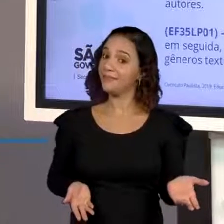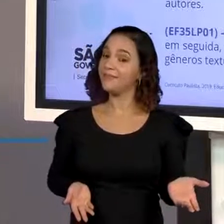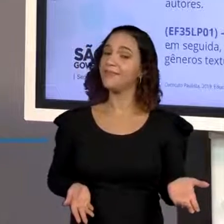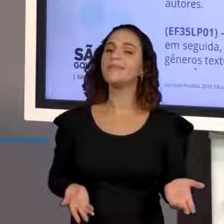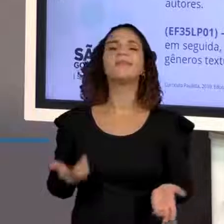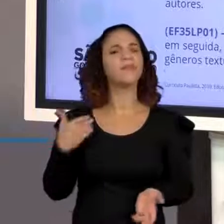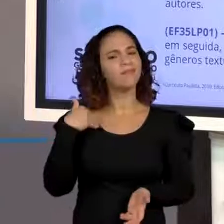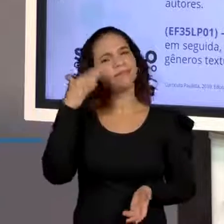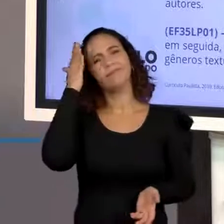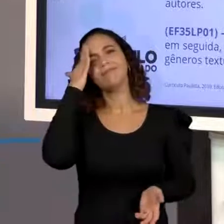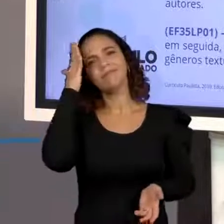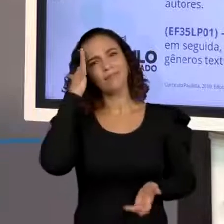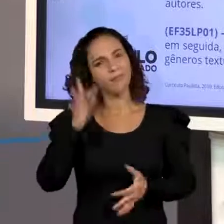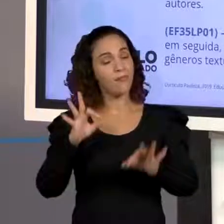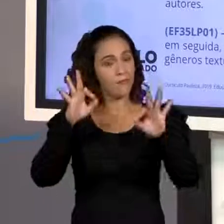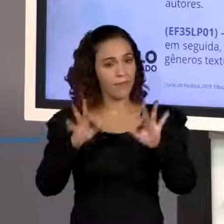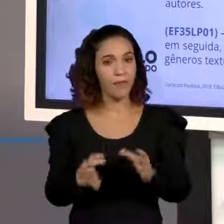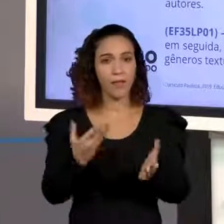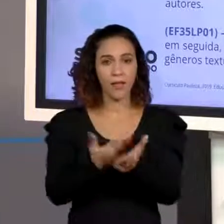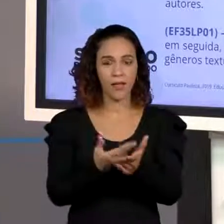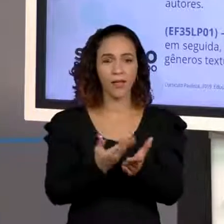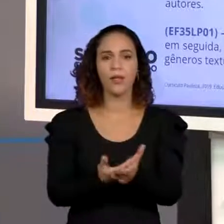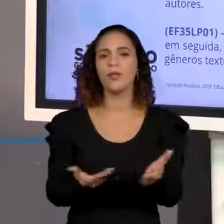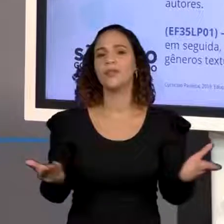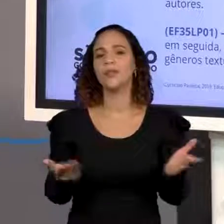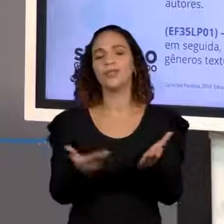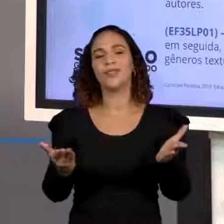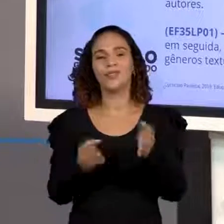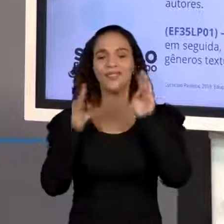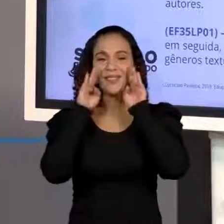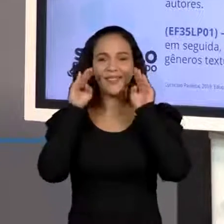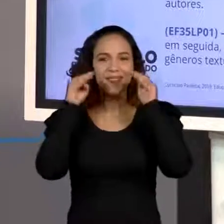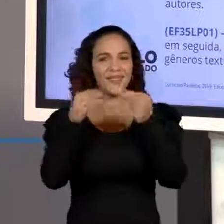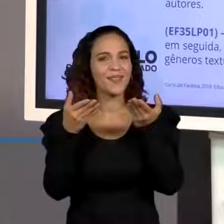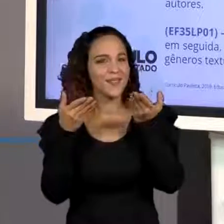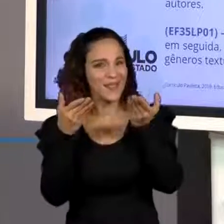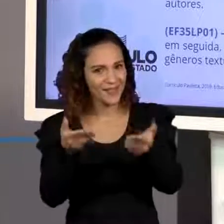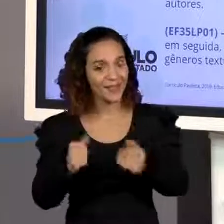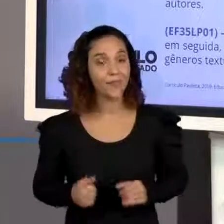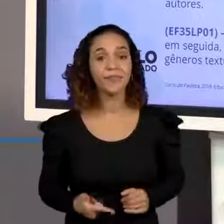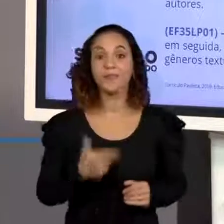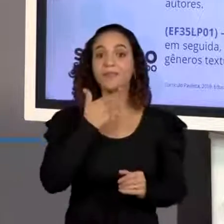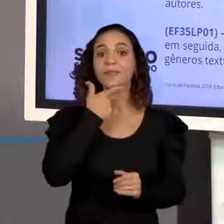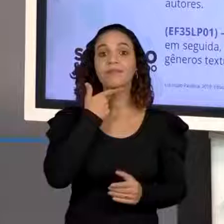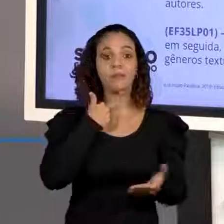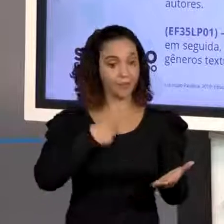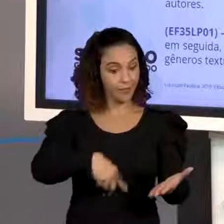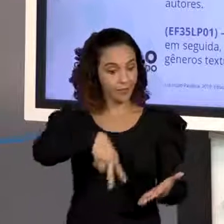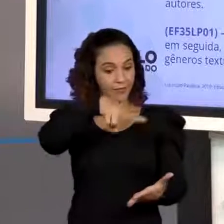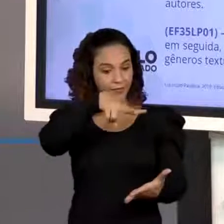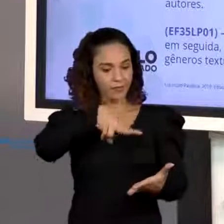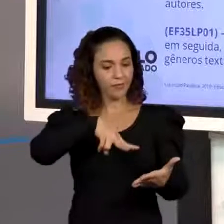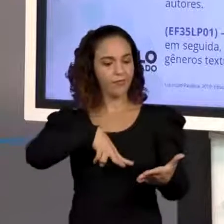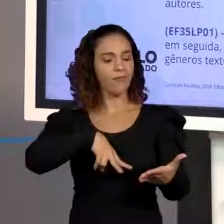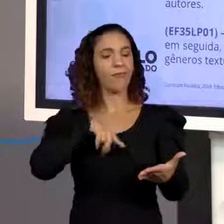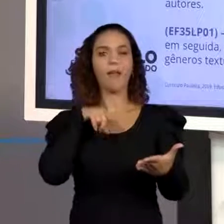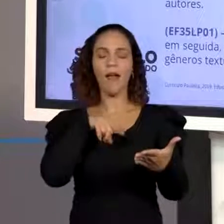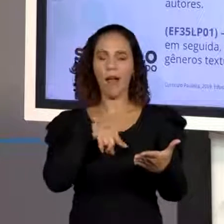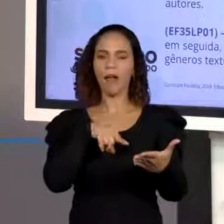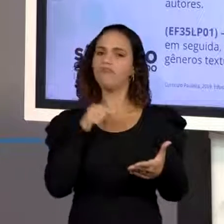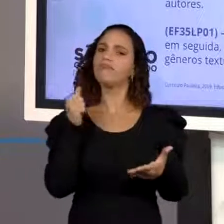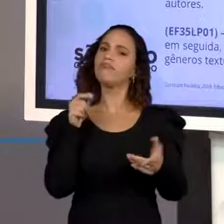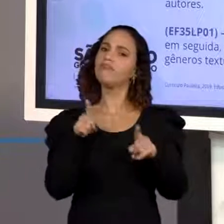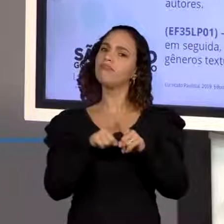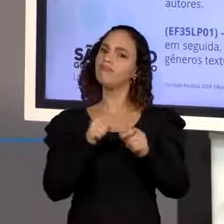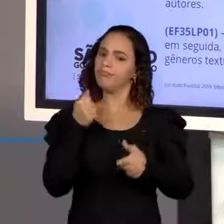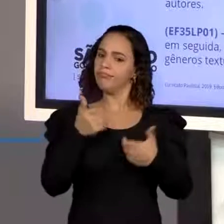Tenho certeza que a aula de hoje é principalmente para você que quer ler em voz alta sem passar por tanta